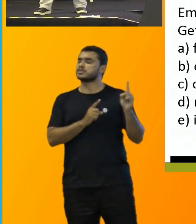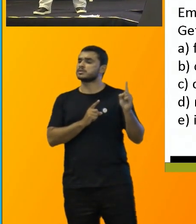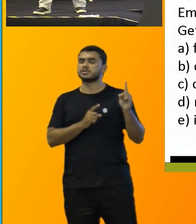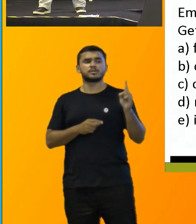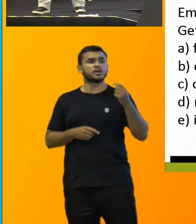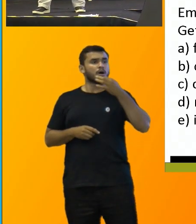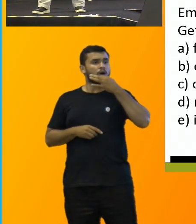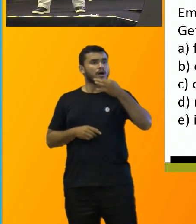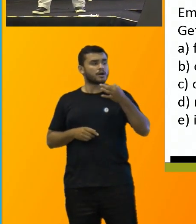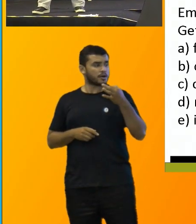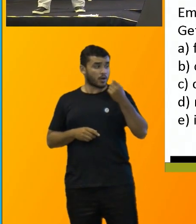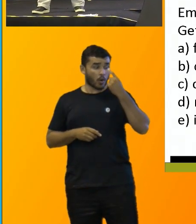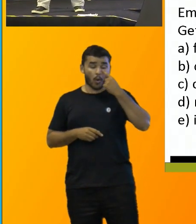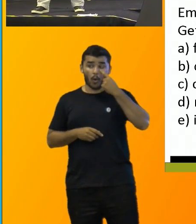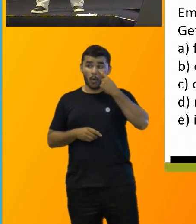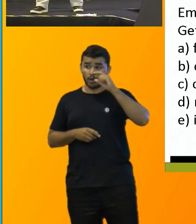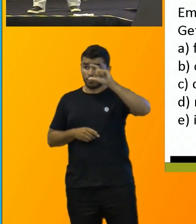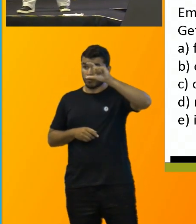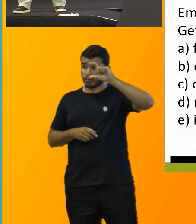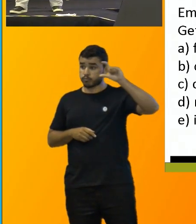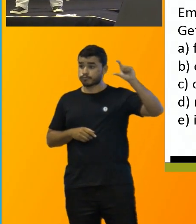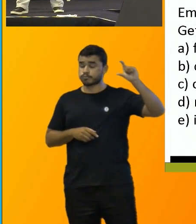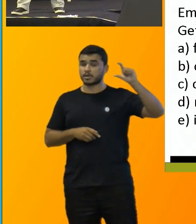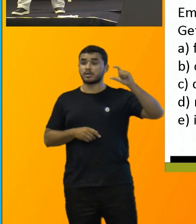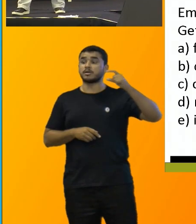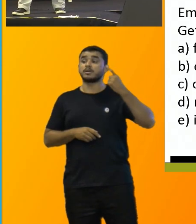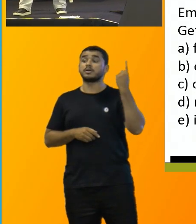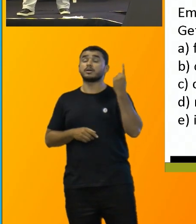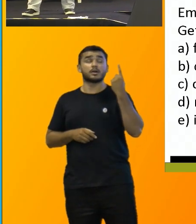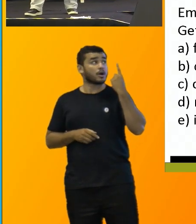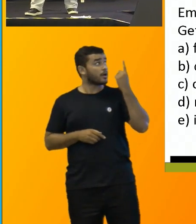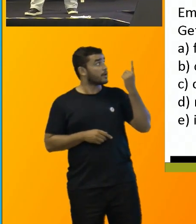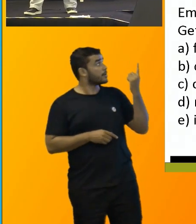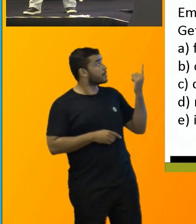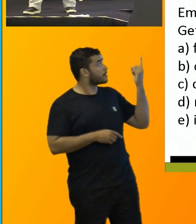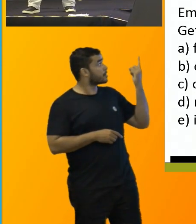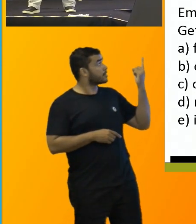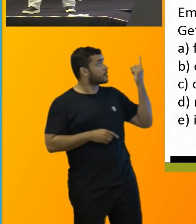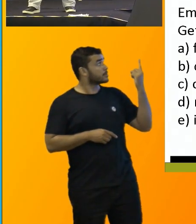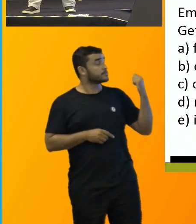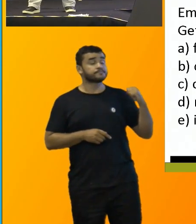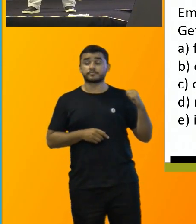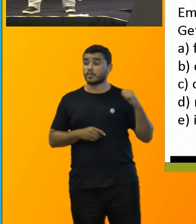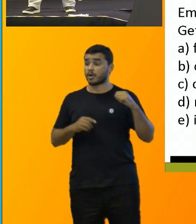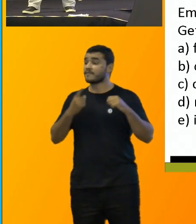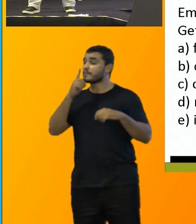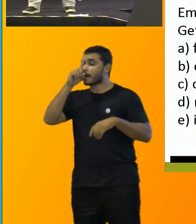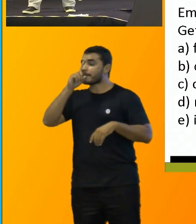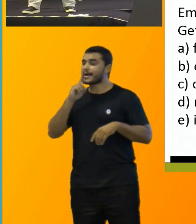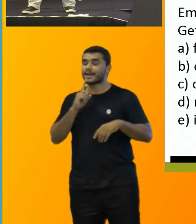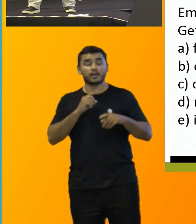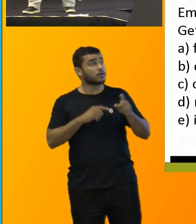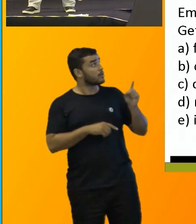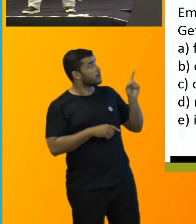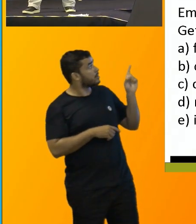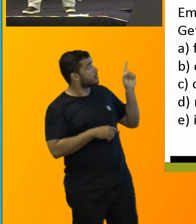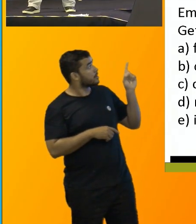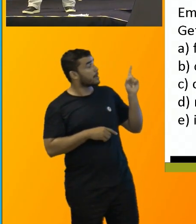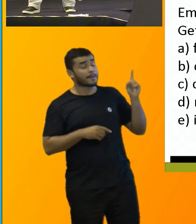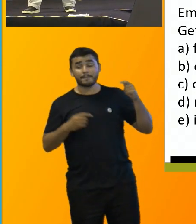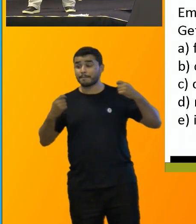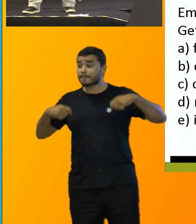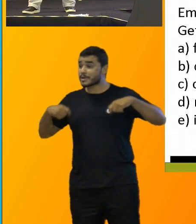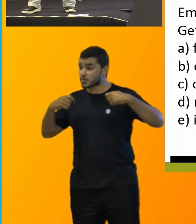Eu grifei no texto para você. Ele está criticando a necessidade, ele está dizendo que era